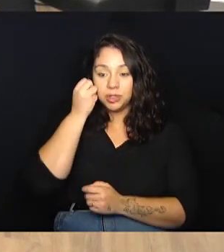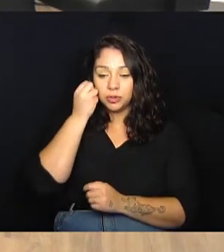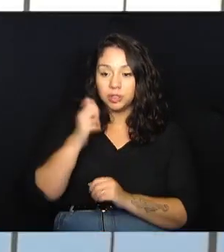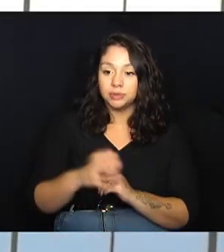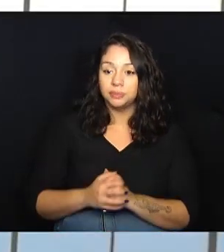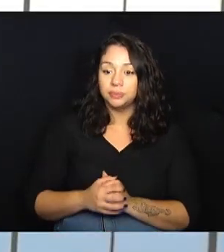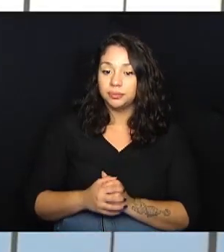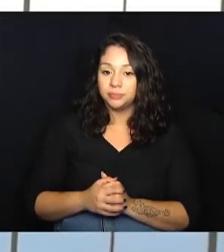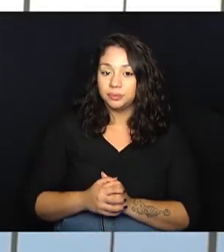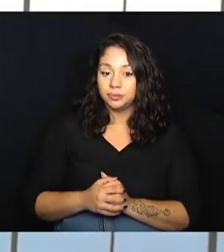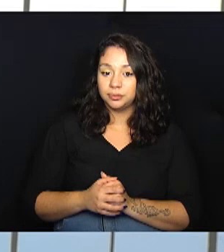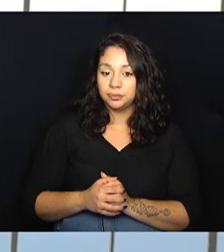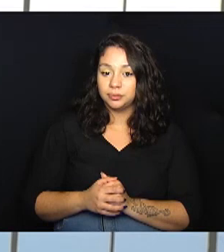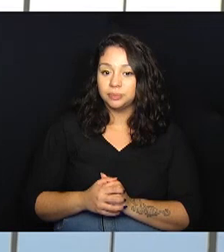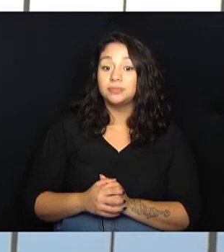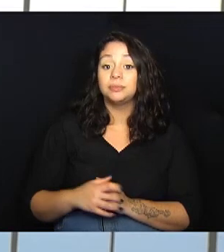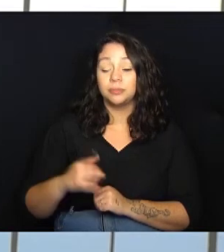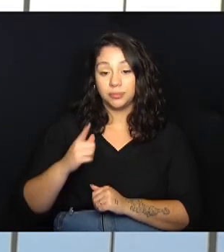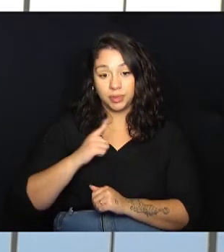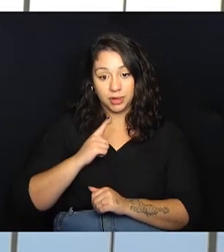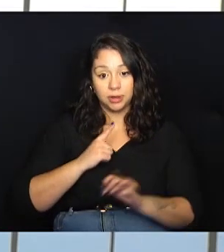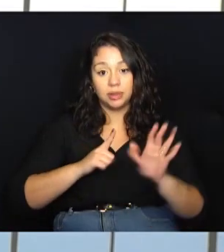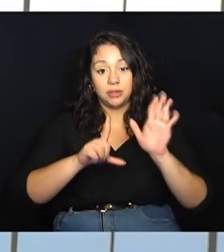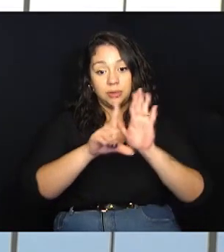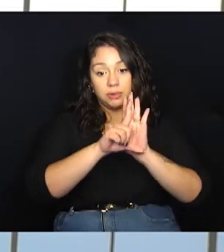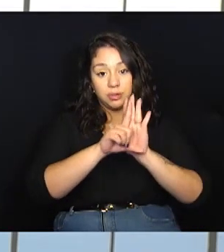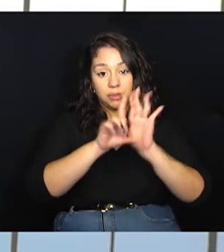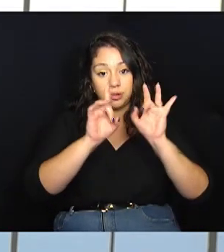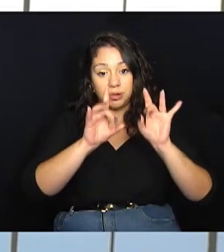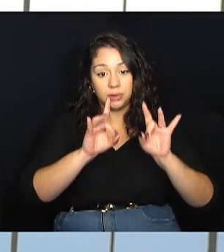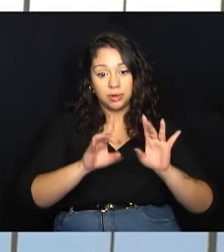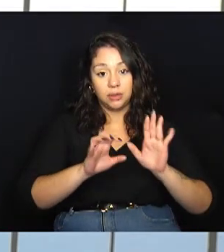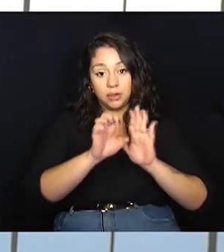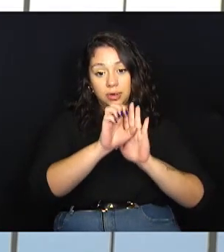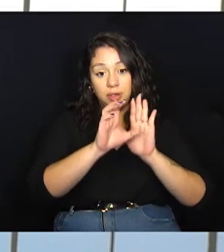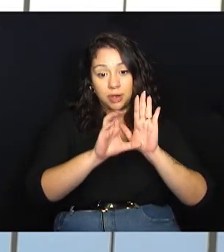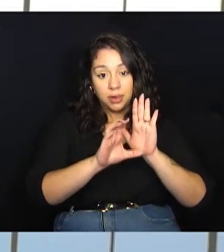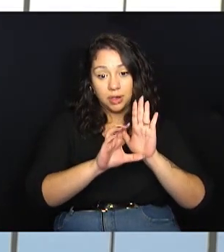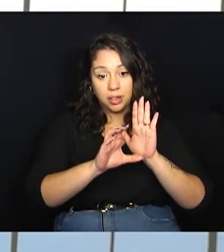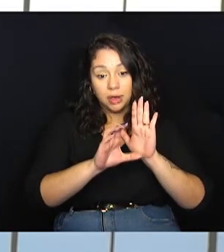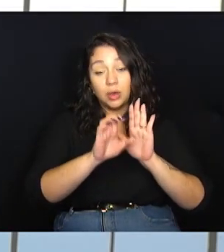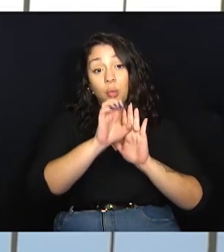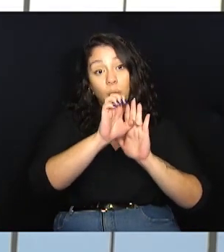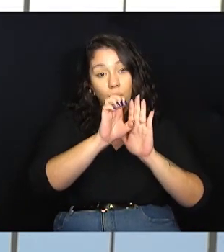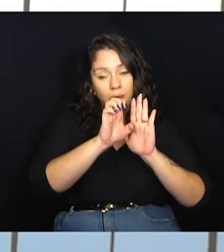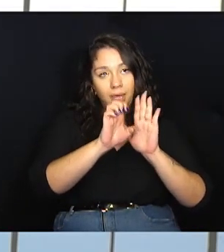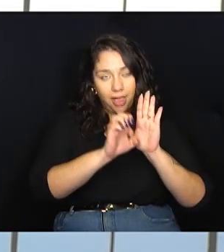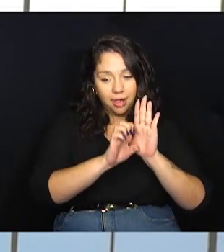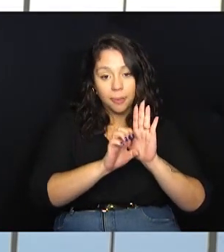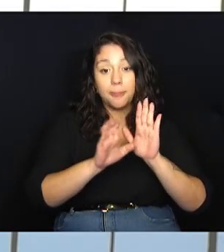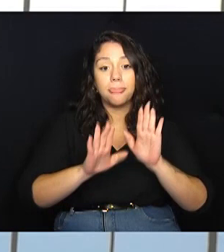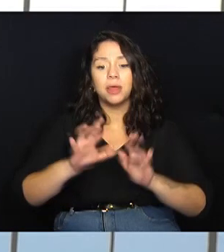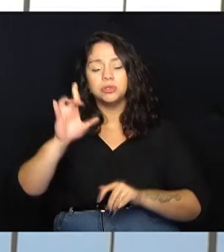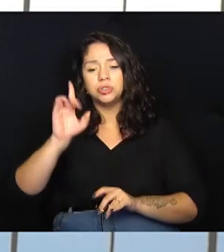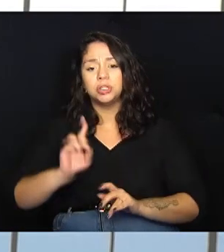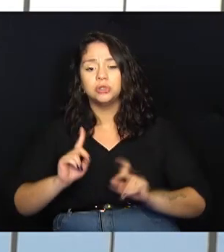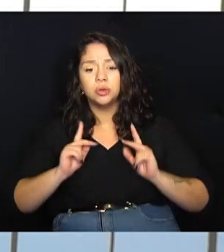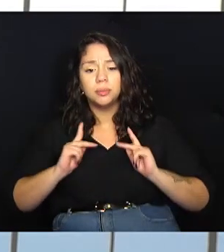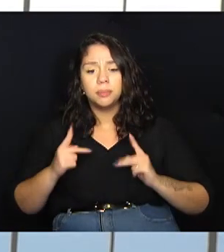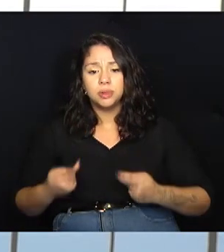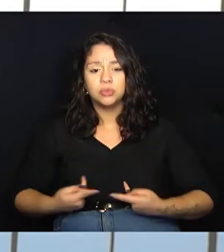A gente tem, né, legislações especiais, né, como o ECA, temos o Estatuto da Juventude também, mas os direitos humanos, ele vem